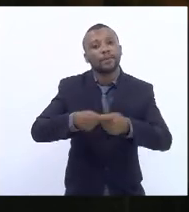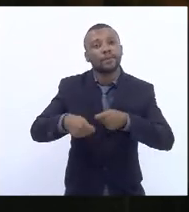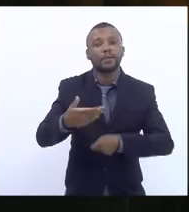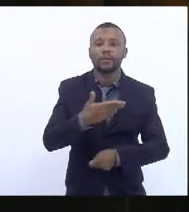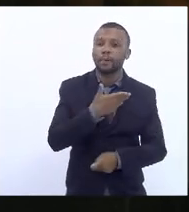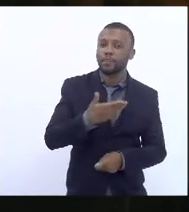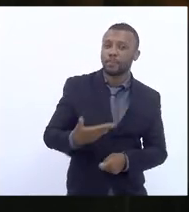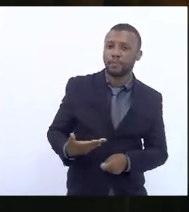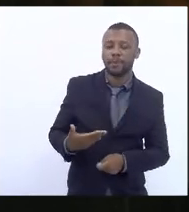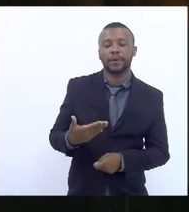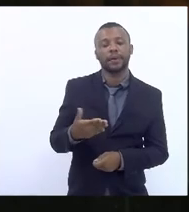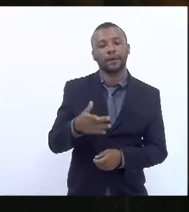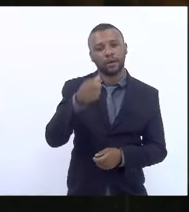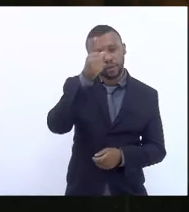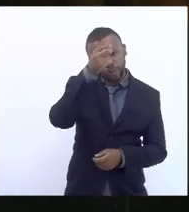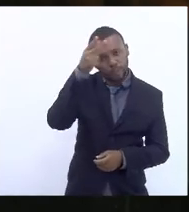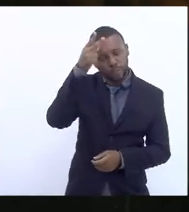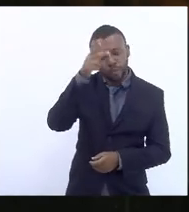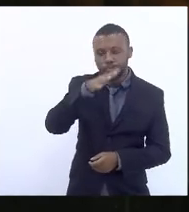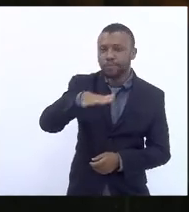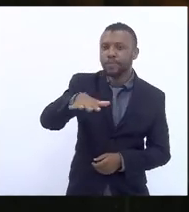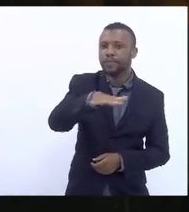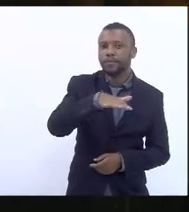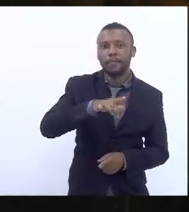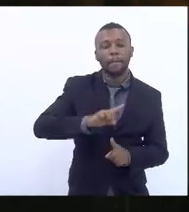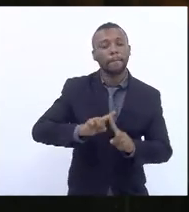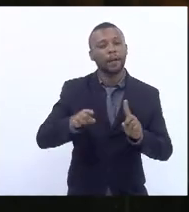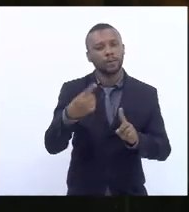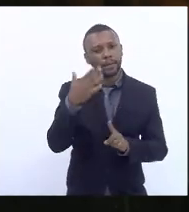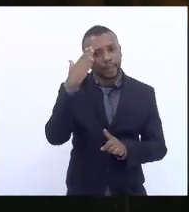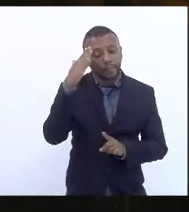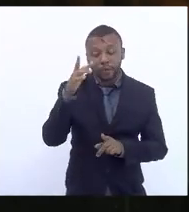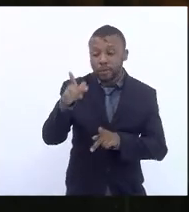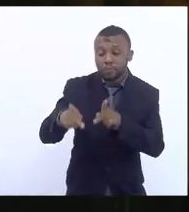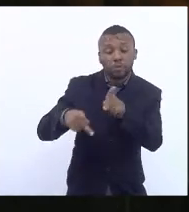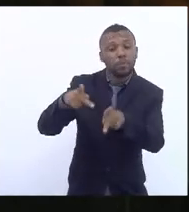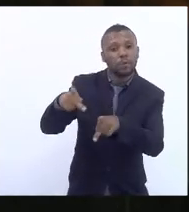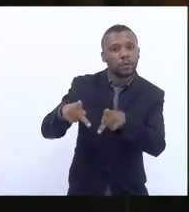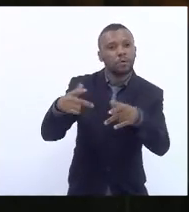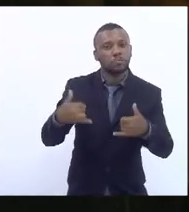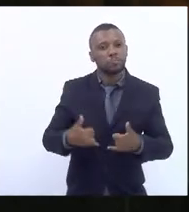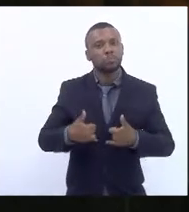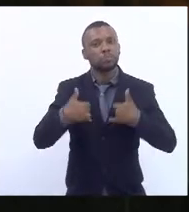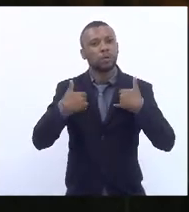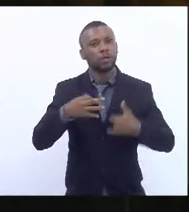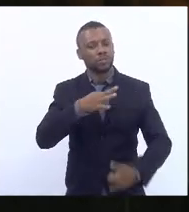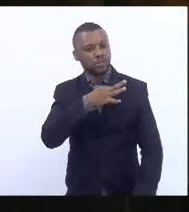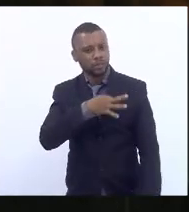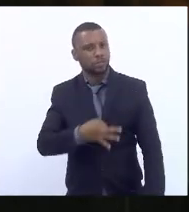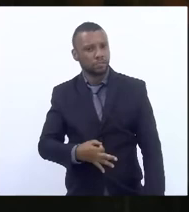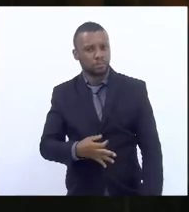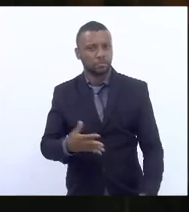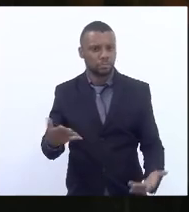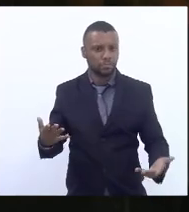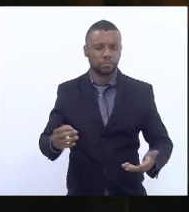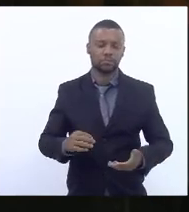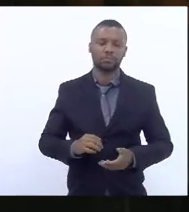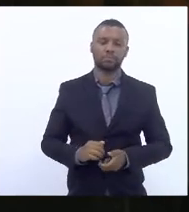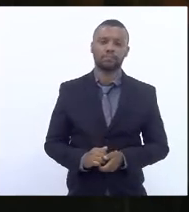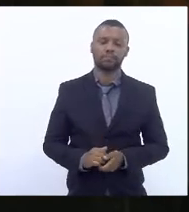cidade, mas que a gente sabe que são pessoas dignas, é um povo muito honrado. E eu venho